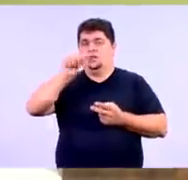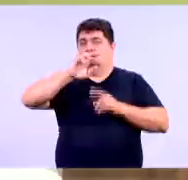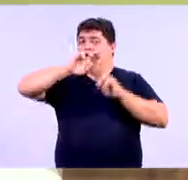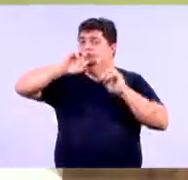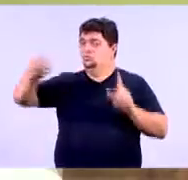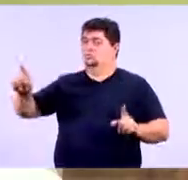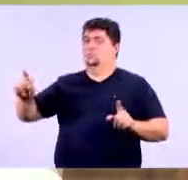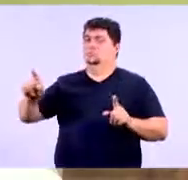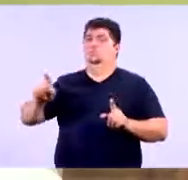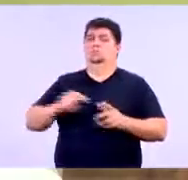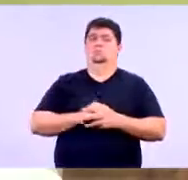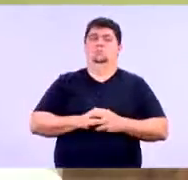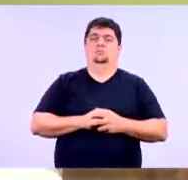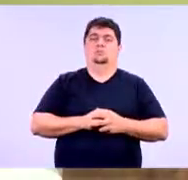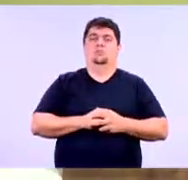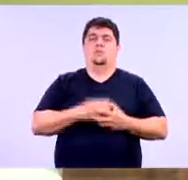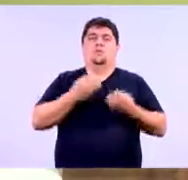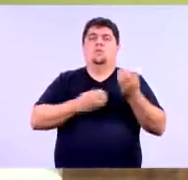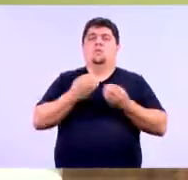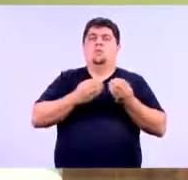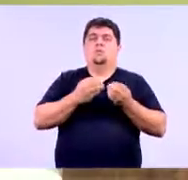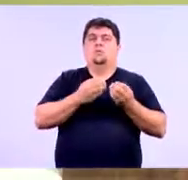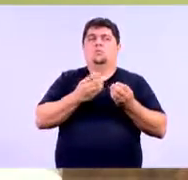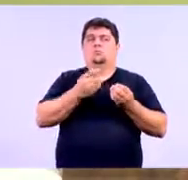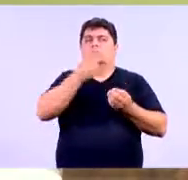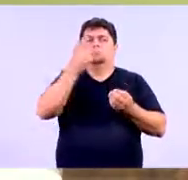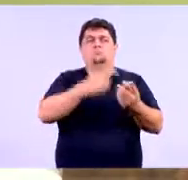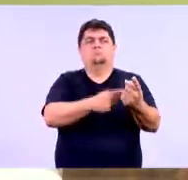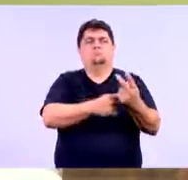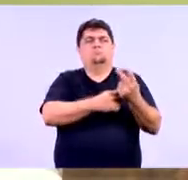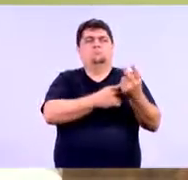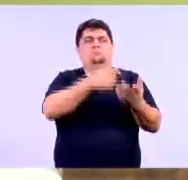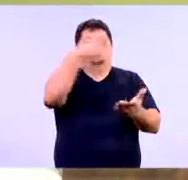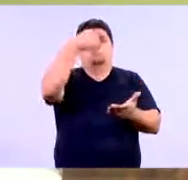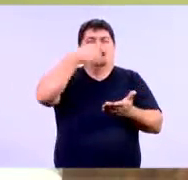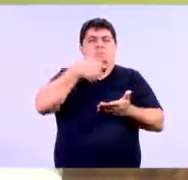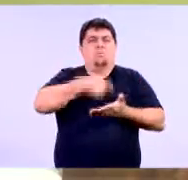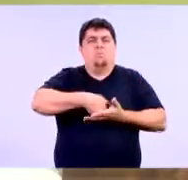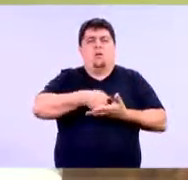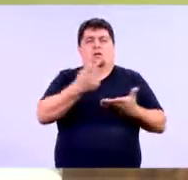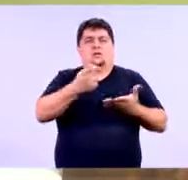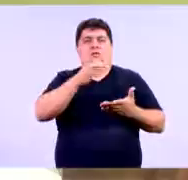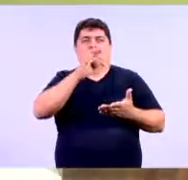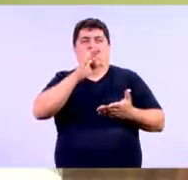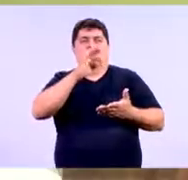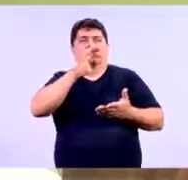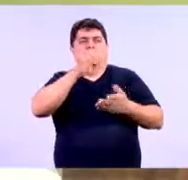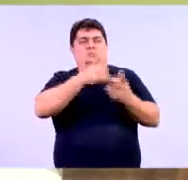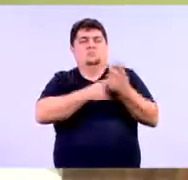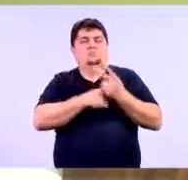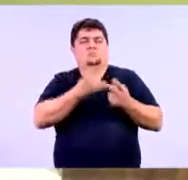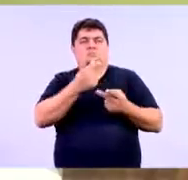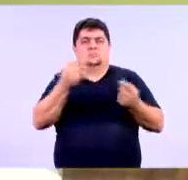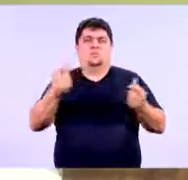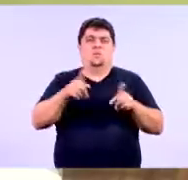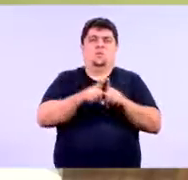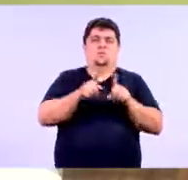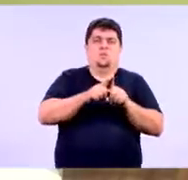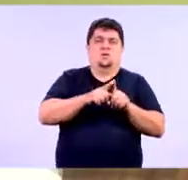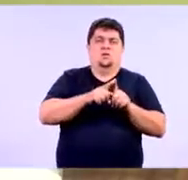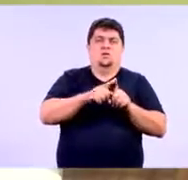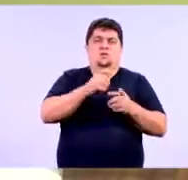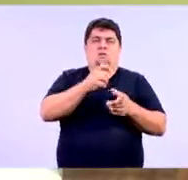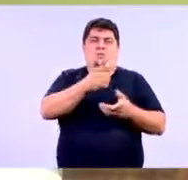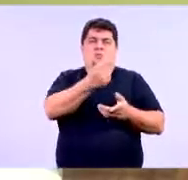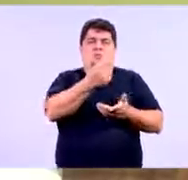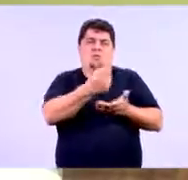tributária. Mas olha, como são cobradas esses empréstimos compulsórios e as contribuições de melhoria? E aí ela colocou um